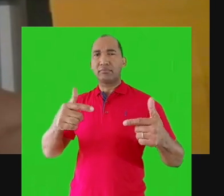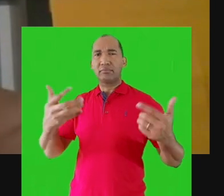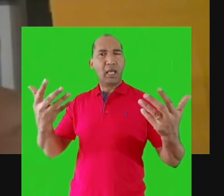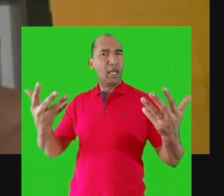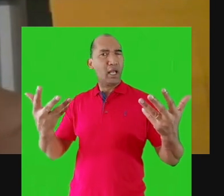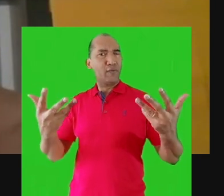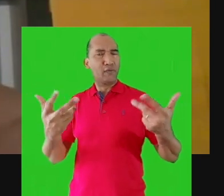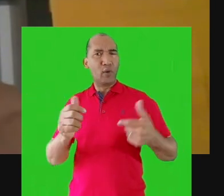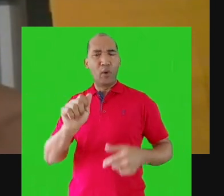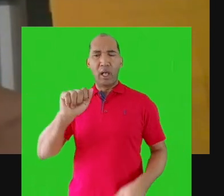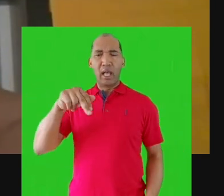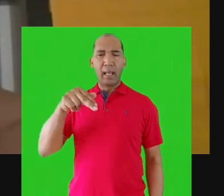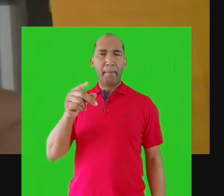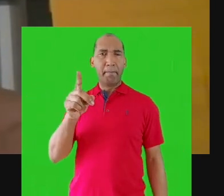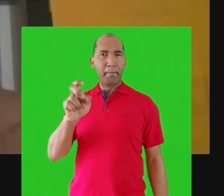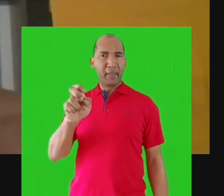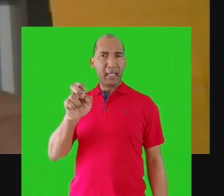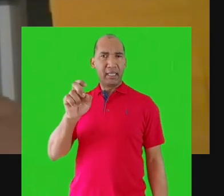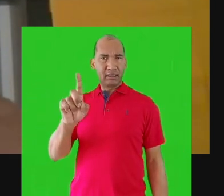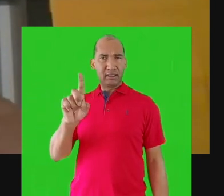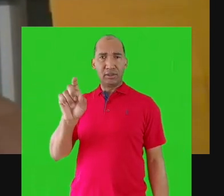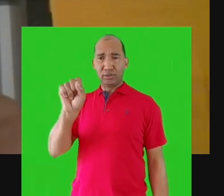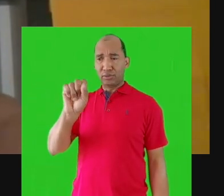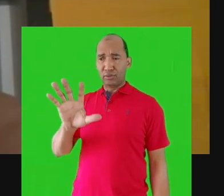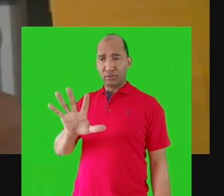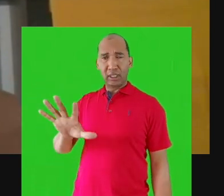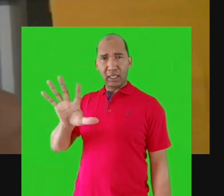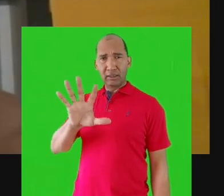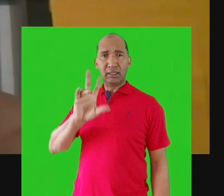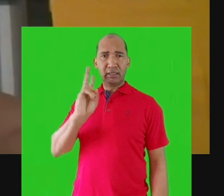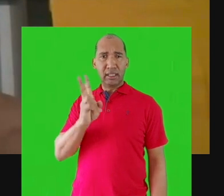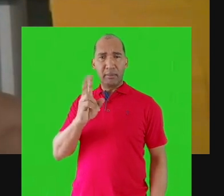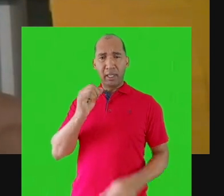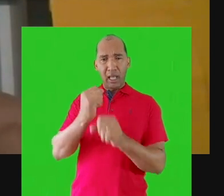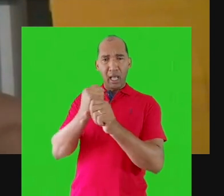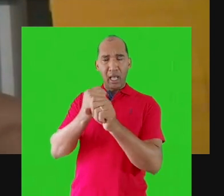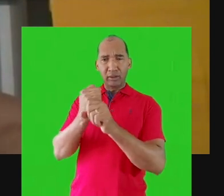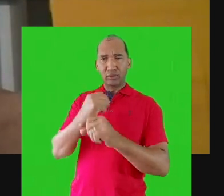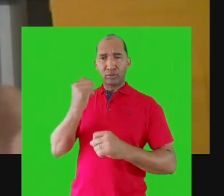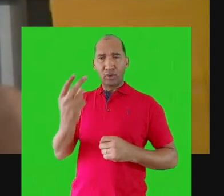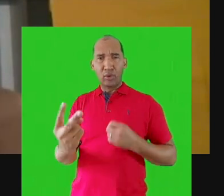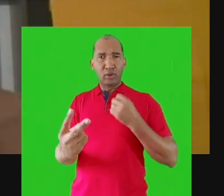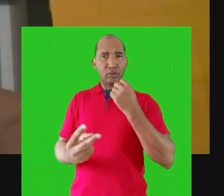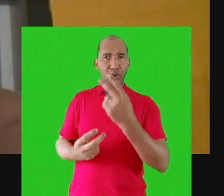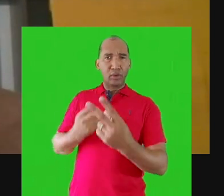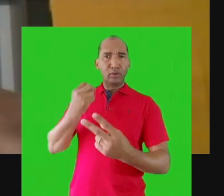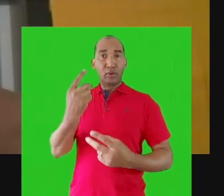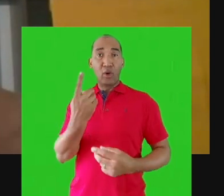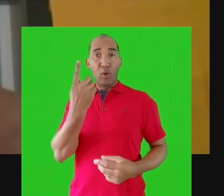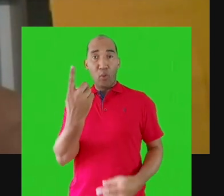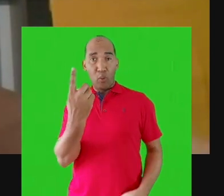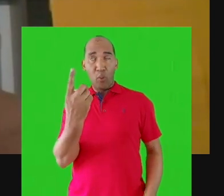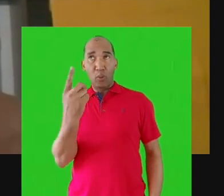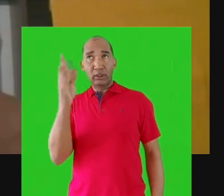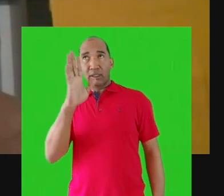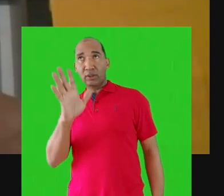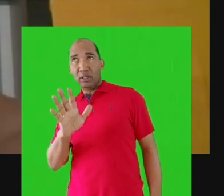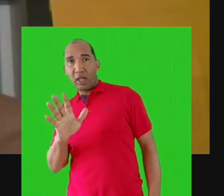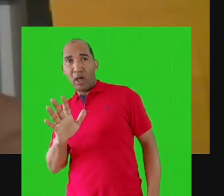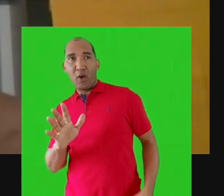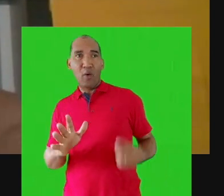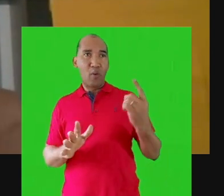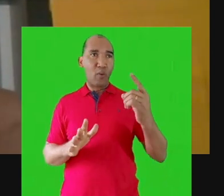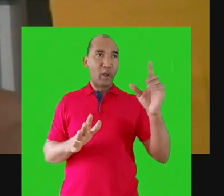Amped Sudeste, né? Esse evento que acontece de 2 em 2 anos, né? Porque um ano ele é nacional, outro ano